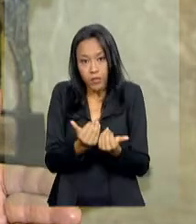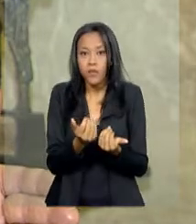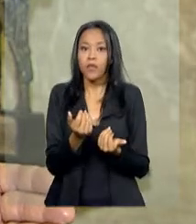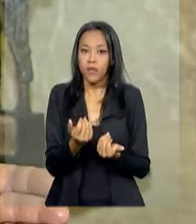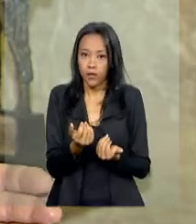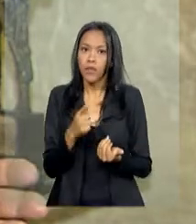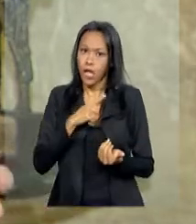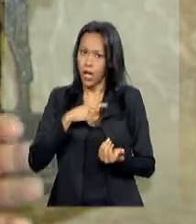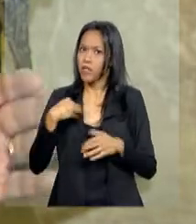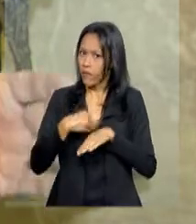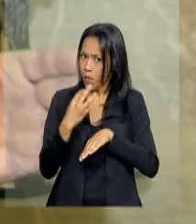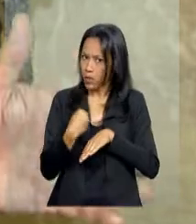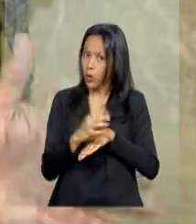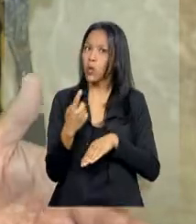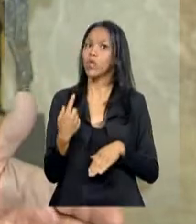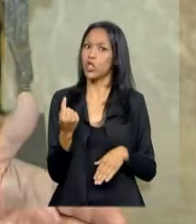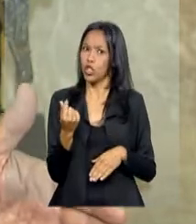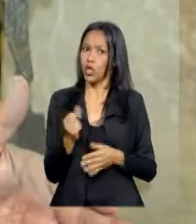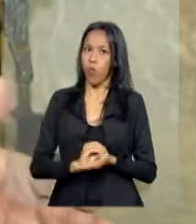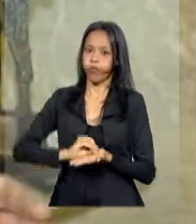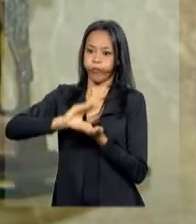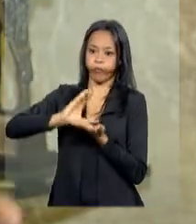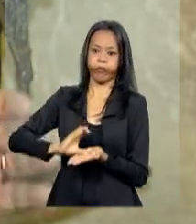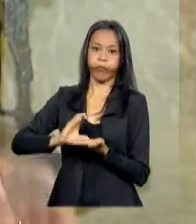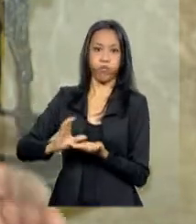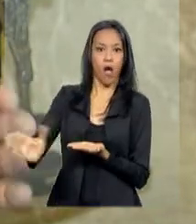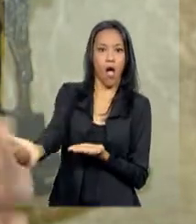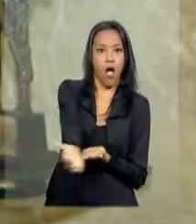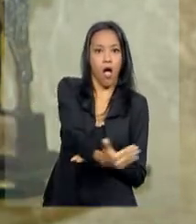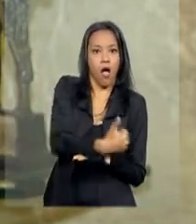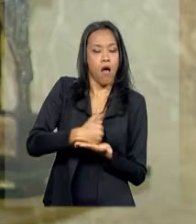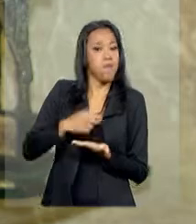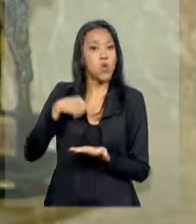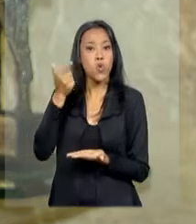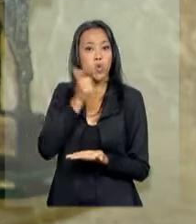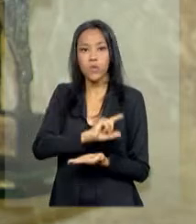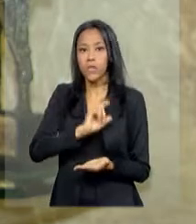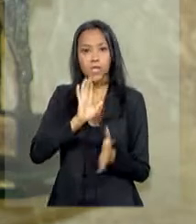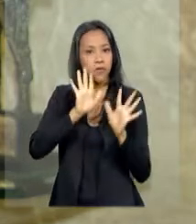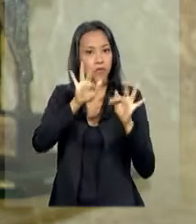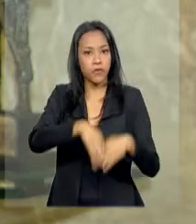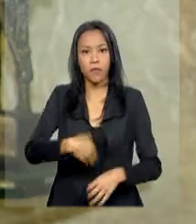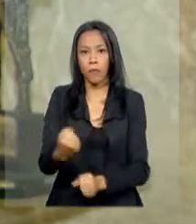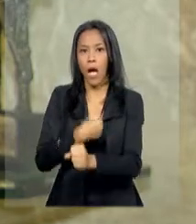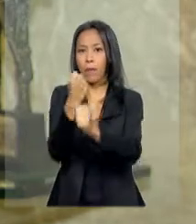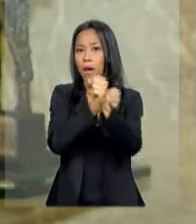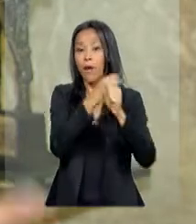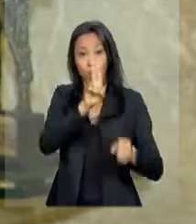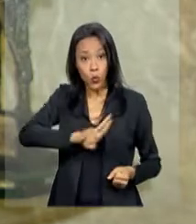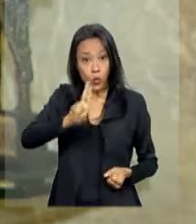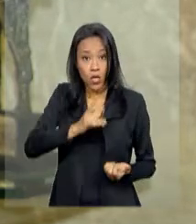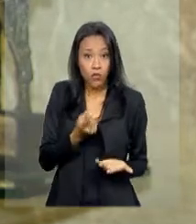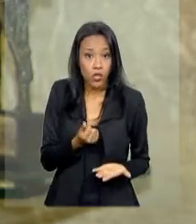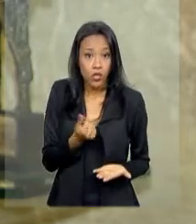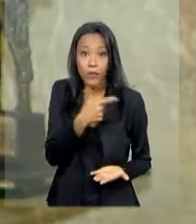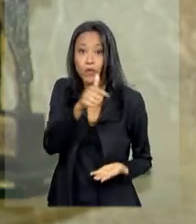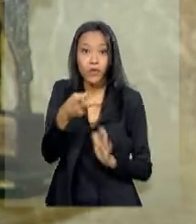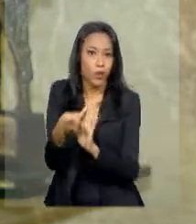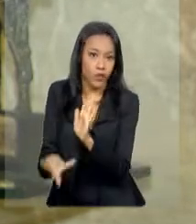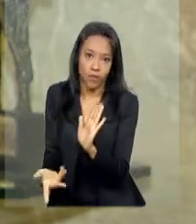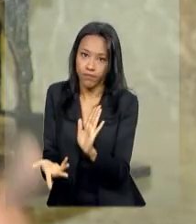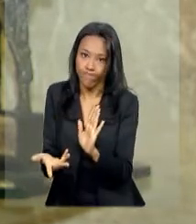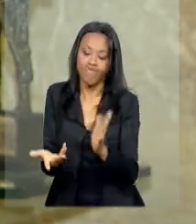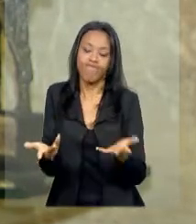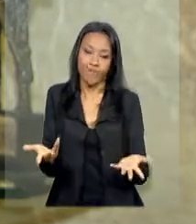essas informações, recursos vultuosos do Estado, e não conseguiam concluir, usar o recurso, porque não tinham projetos.